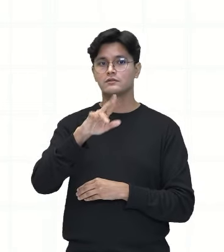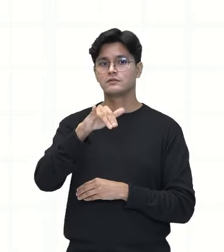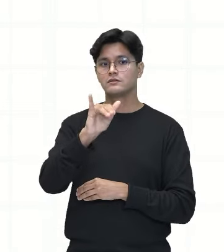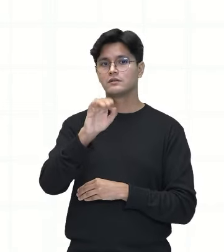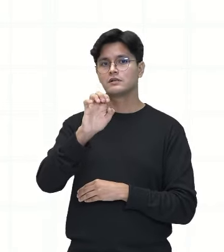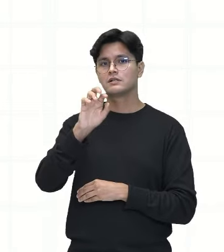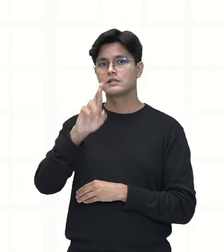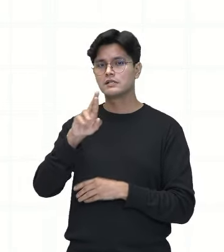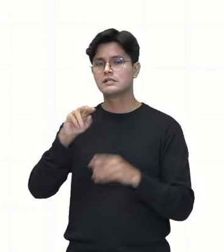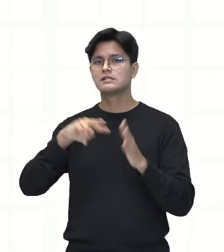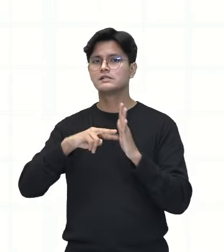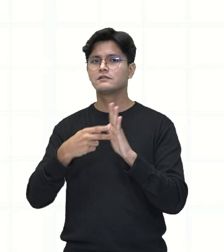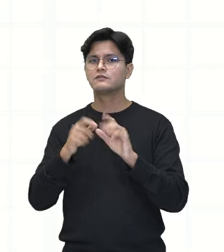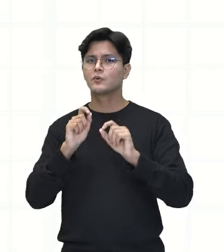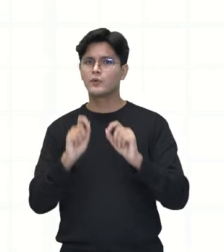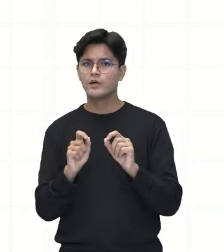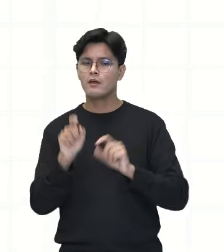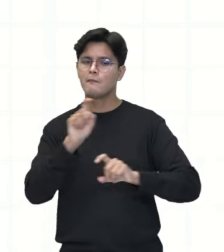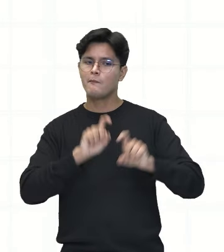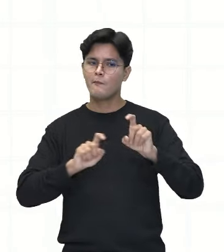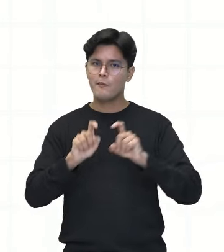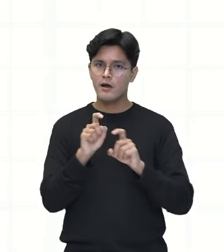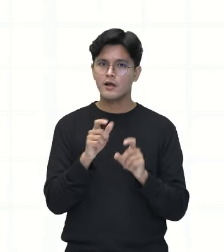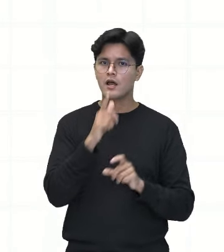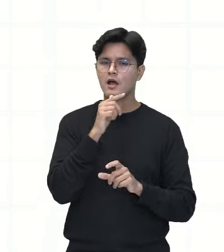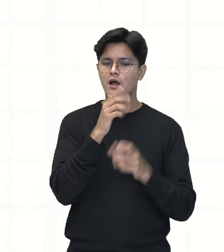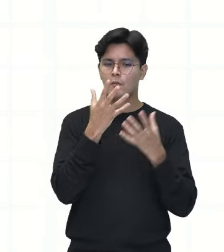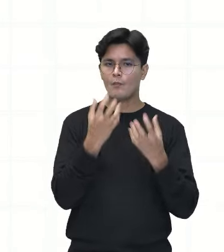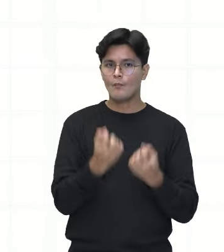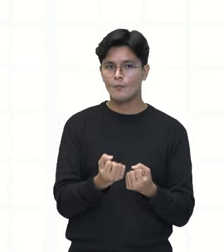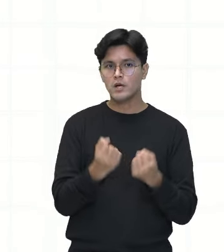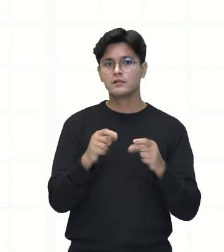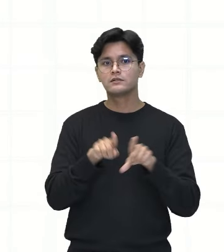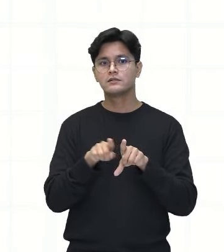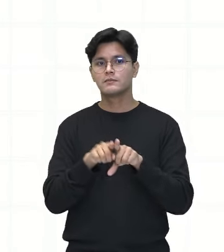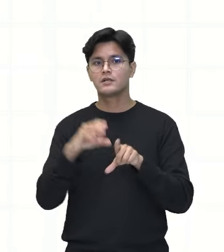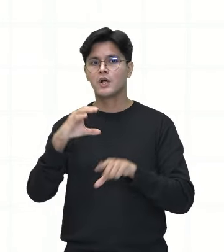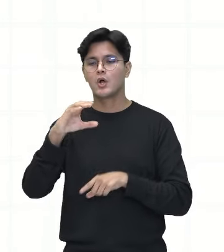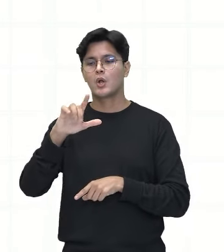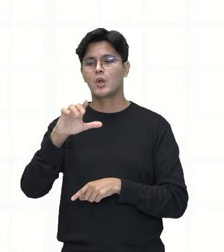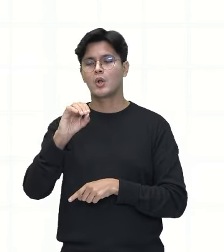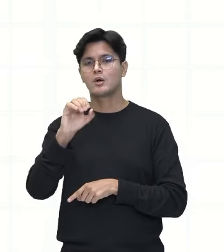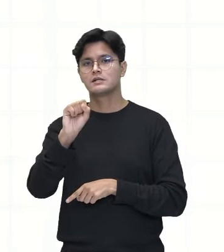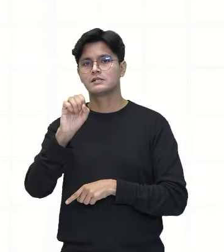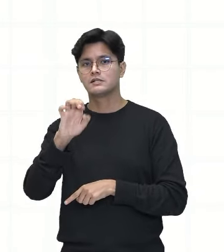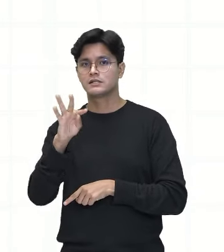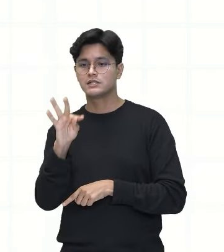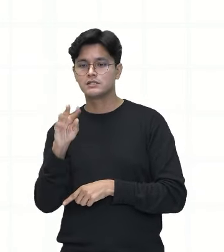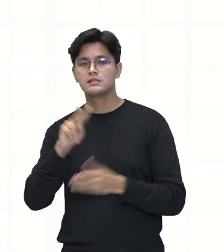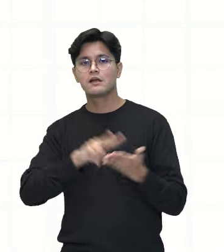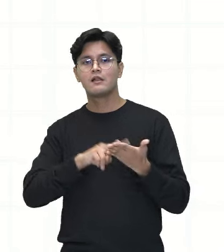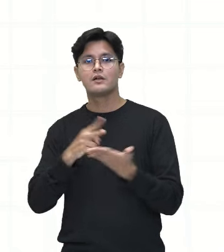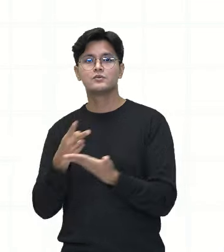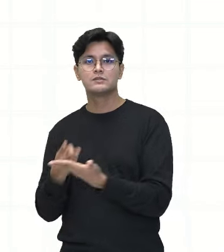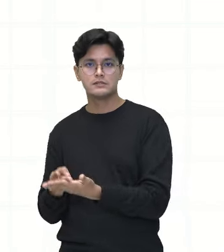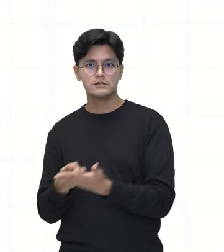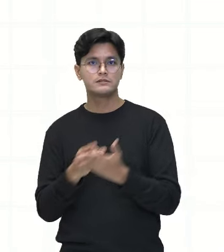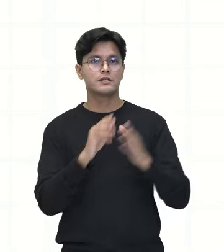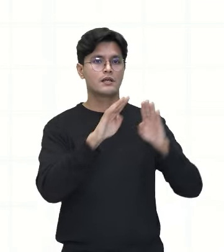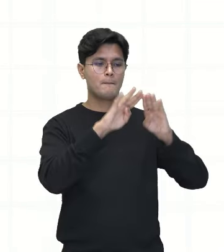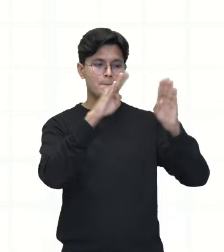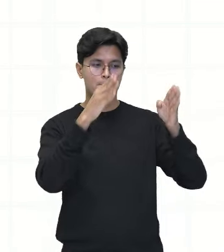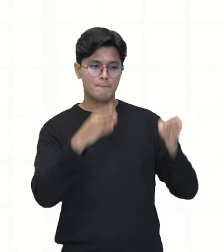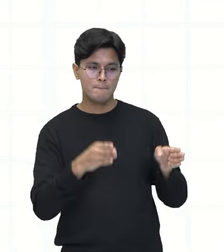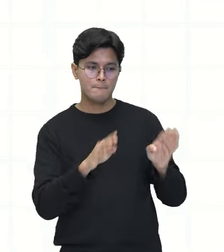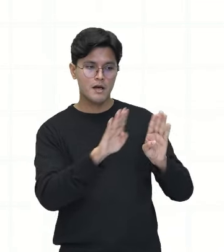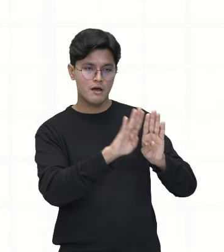palavra armário, né? Onde guardamos as roupas. Couch, é o sofá. E colorblind é